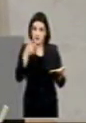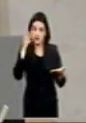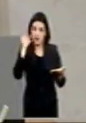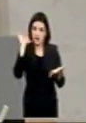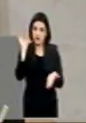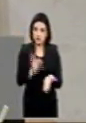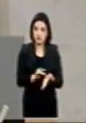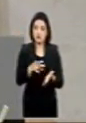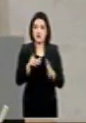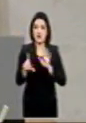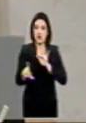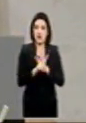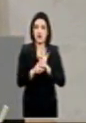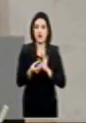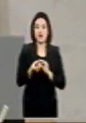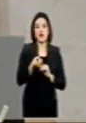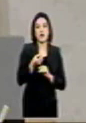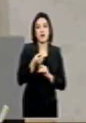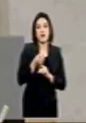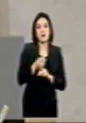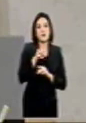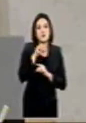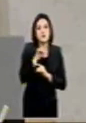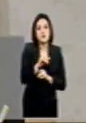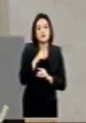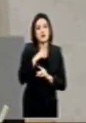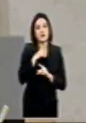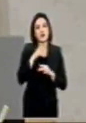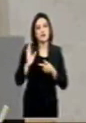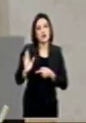elas conduzem a esta formação da